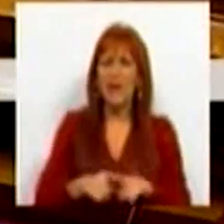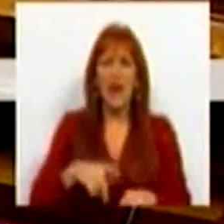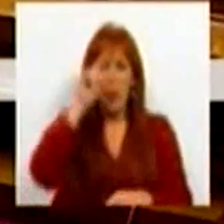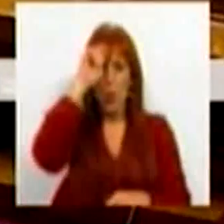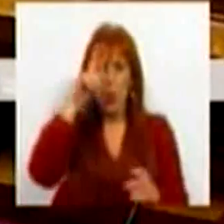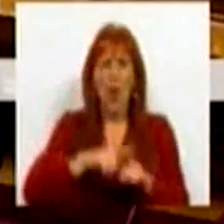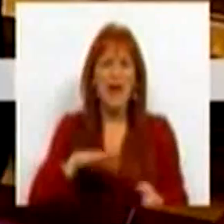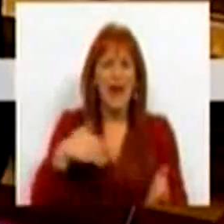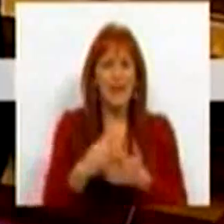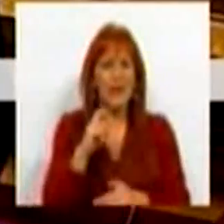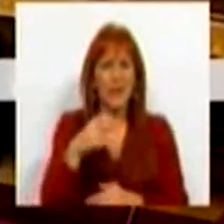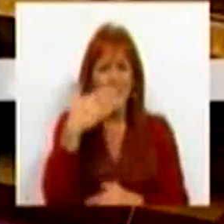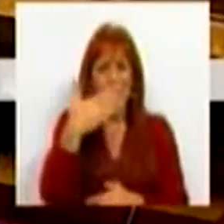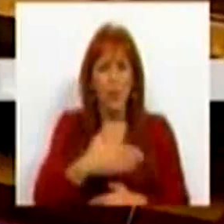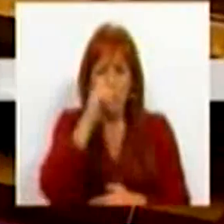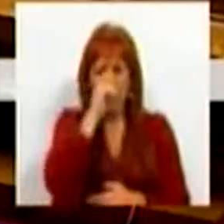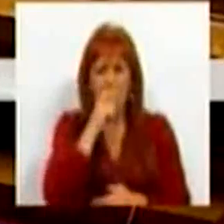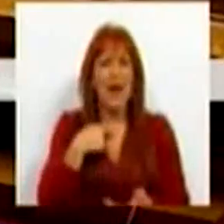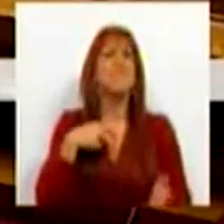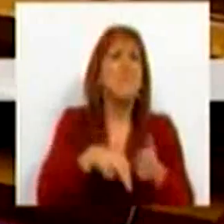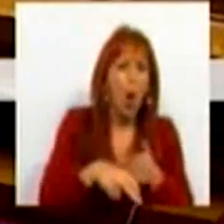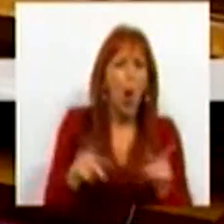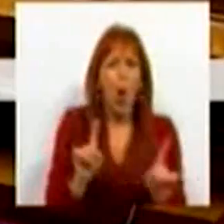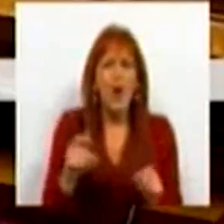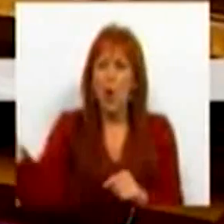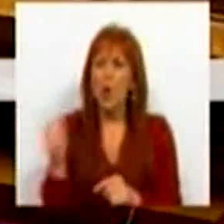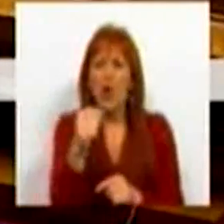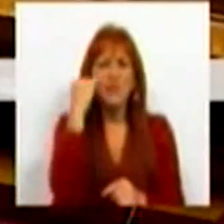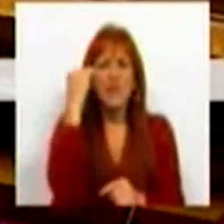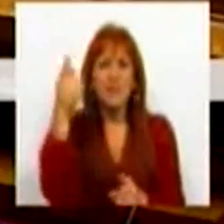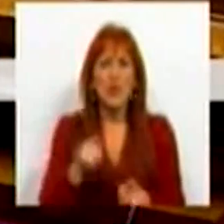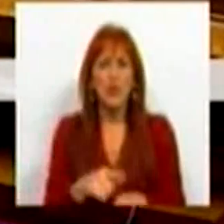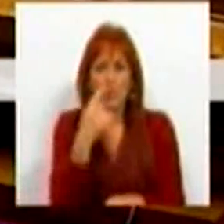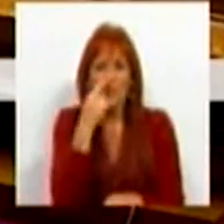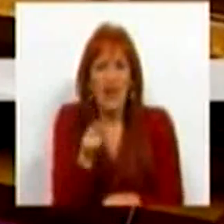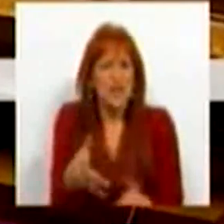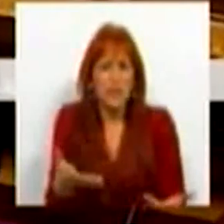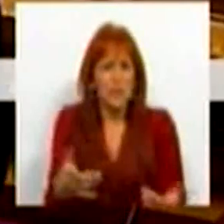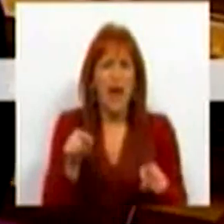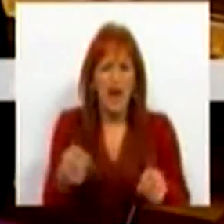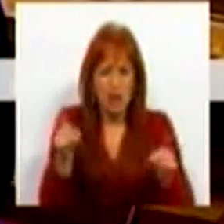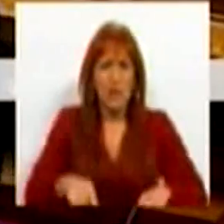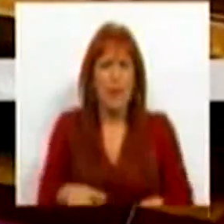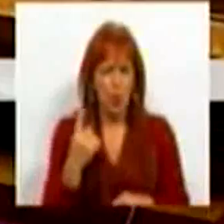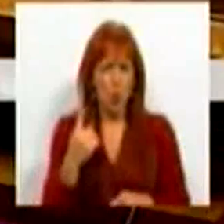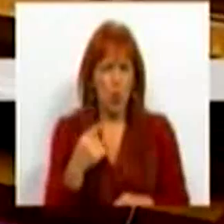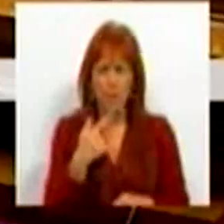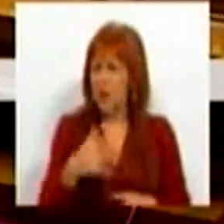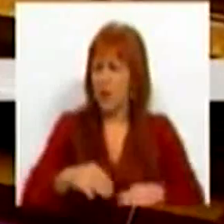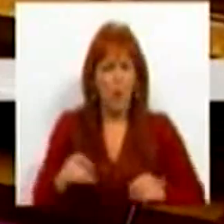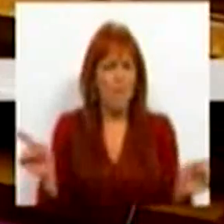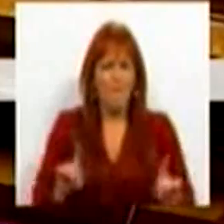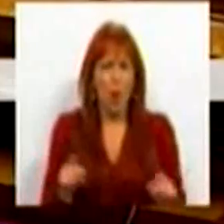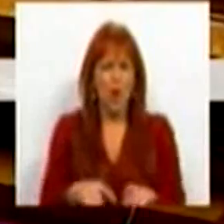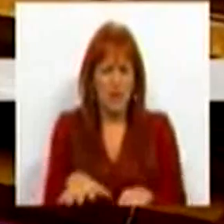maio, sem saber se terá vaga ou se será colocado na sua especialidade de preferência. Esta é também uma